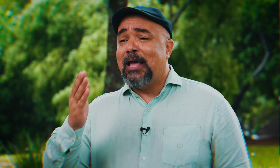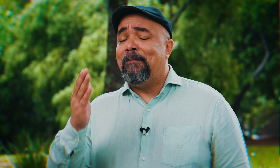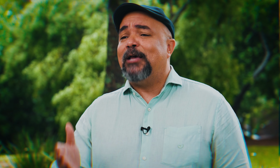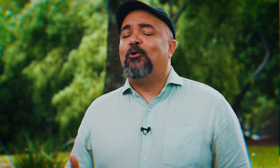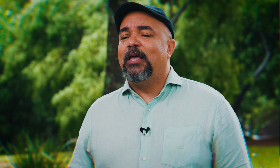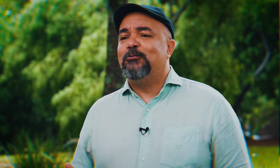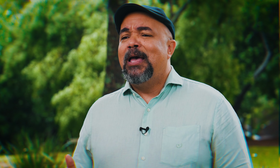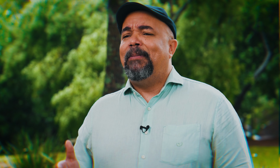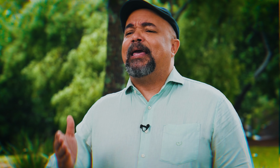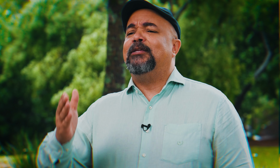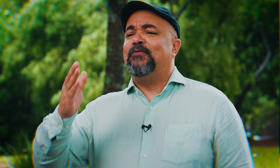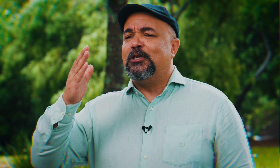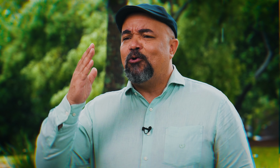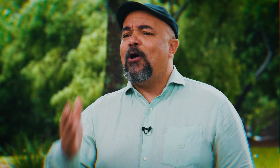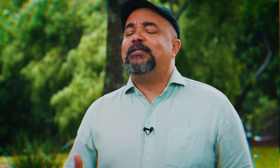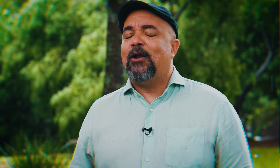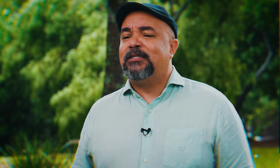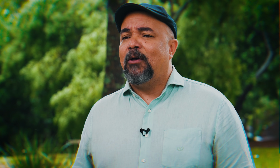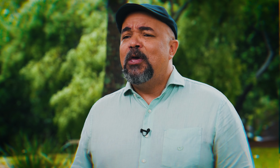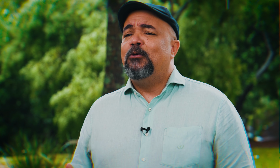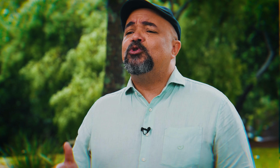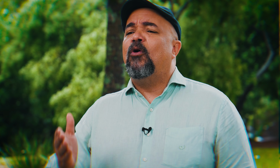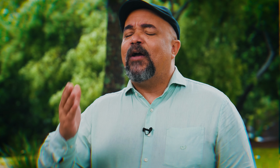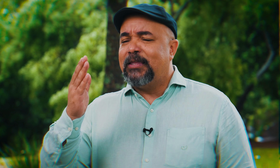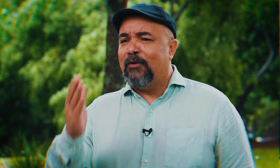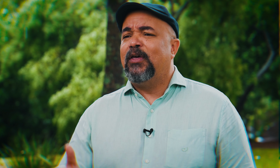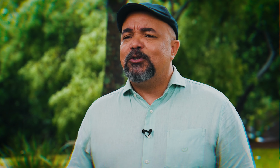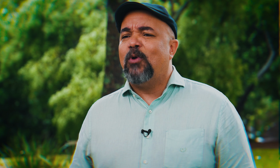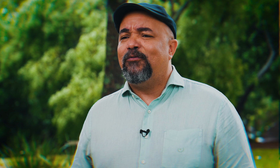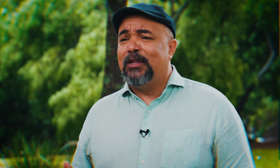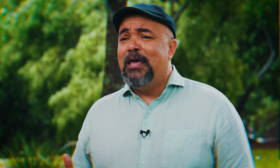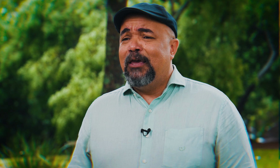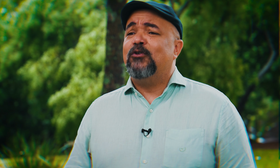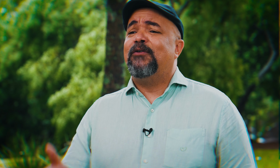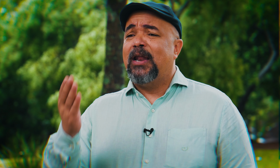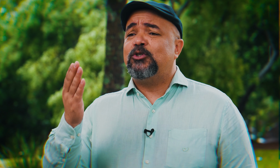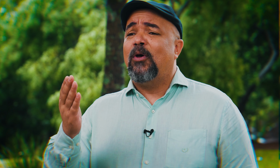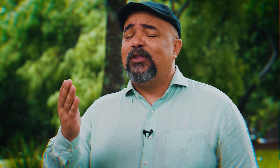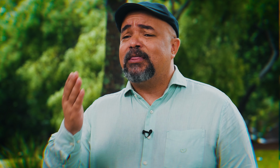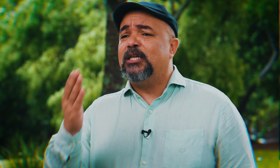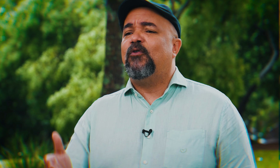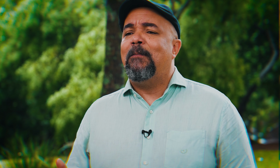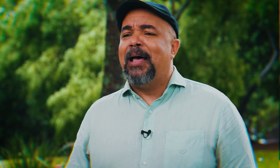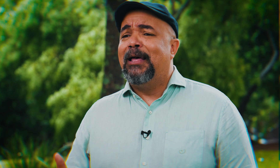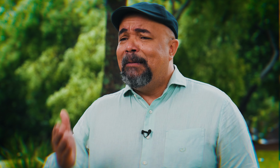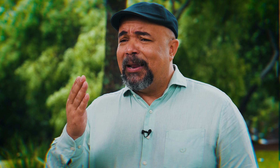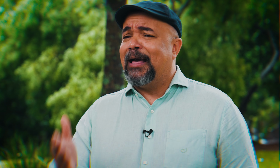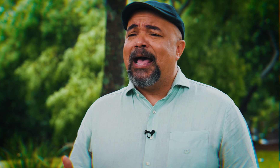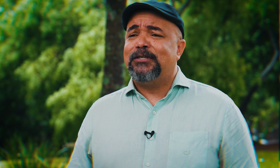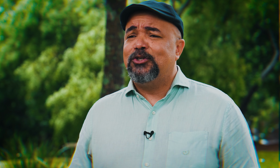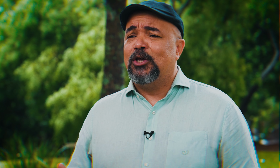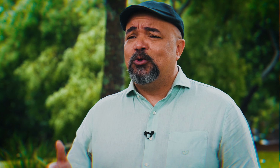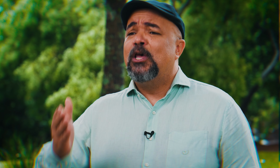que Ele te dê a paz com Deus, para que Ele te visite com restauração. E o Senhor vai intervir em sua vida e você verá a sua vida transformada